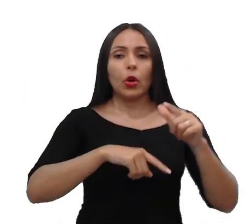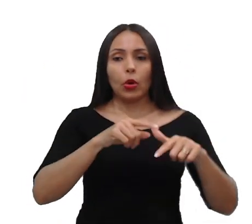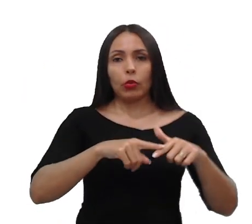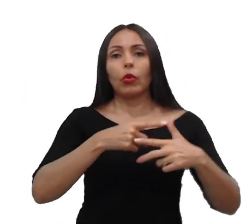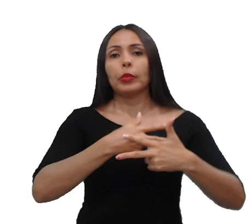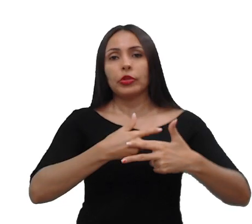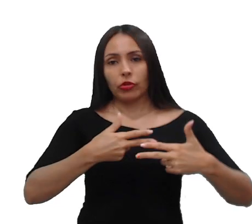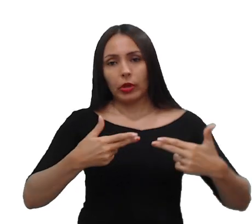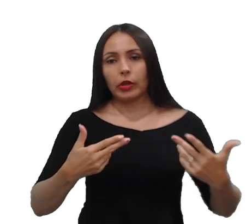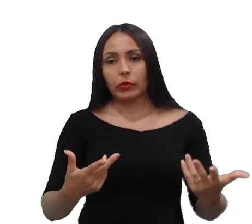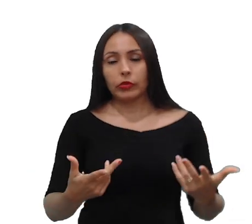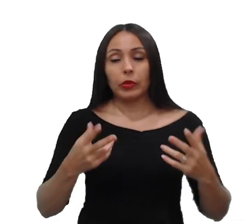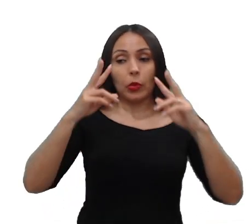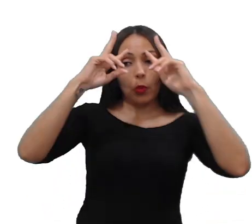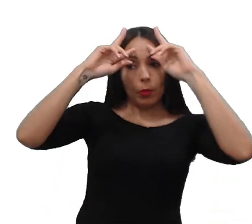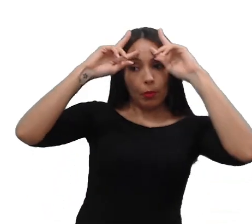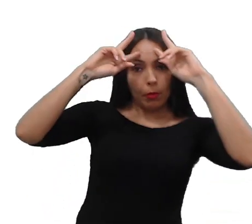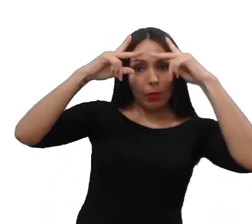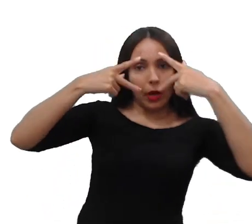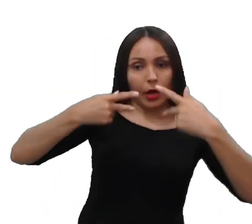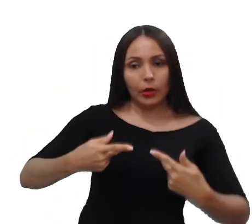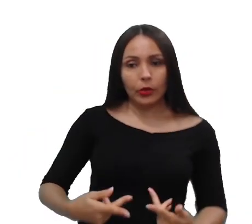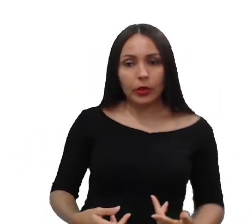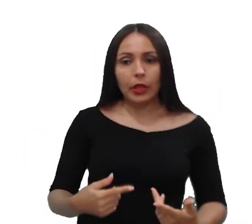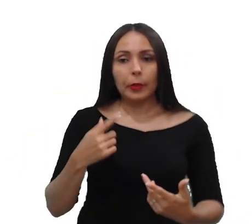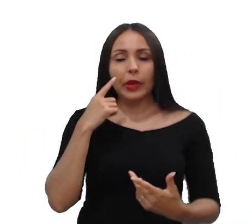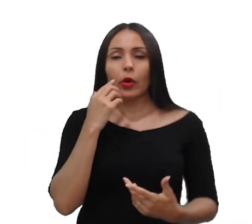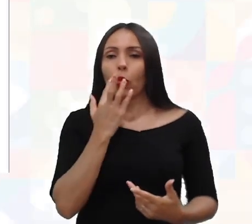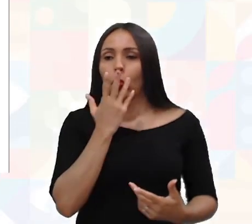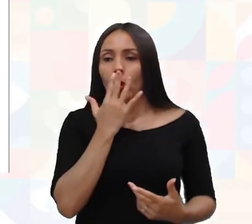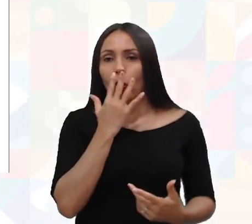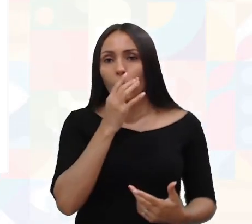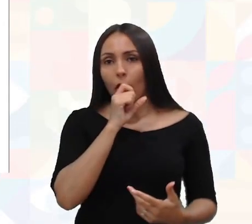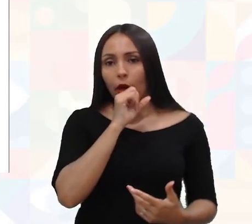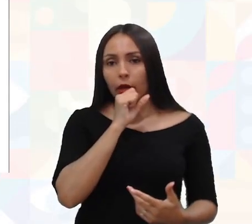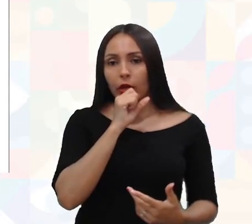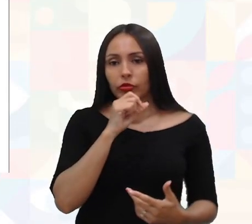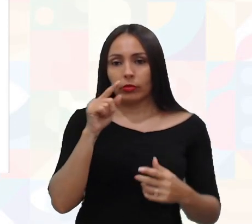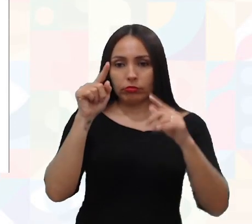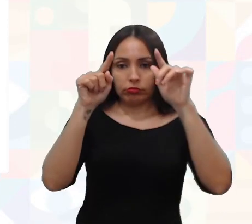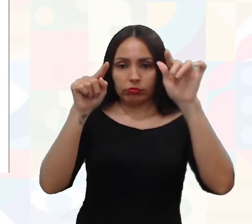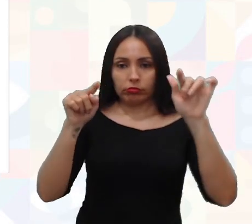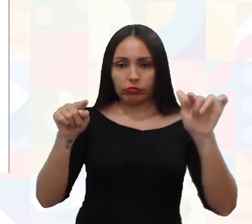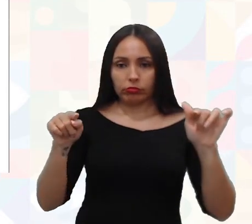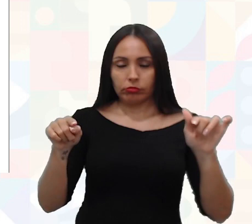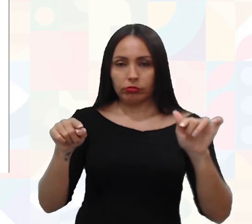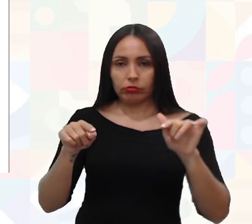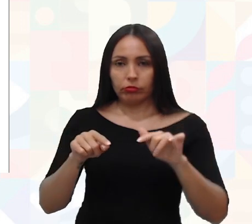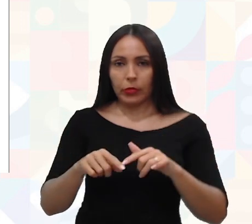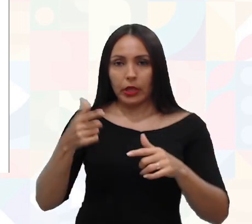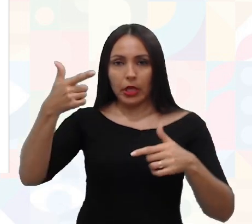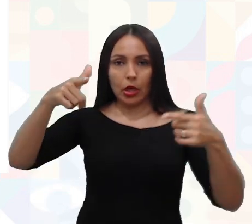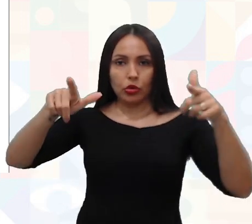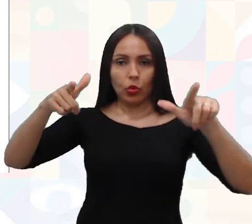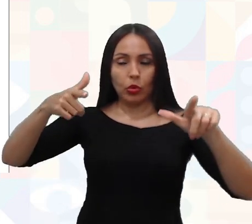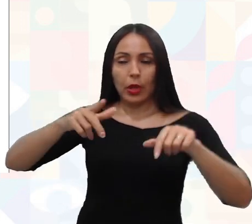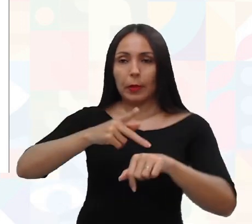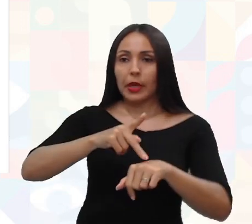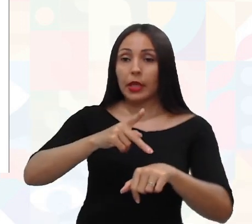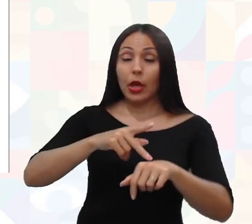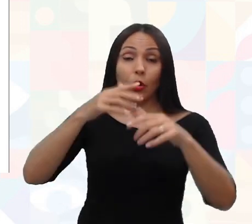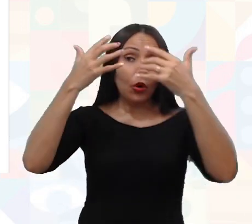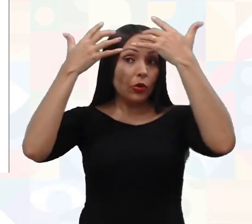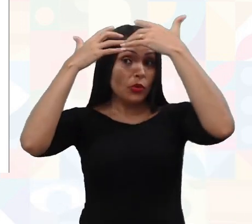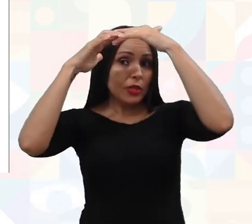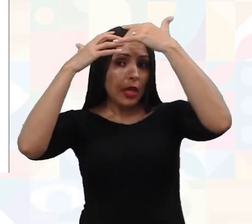né, humanas, elas estão com a mesma cor, laranja, e as demais preta. Então o nosso cérebro identifica o que